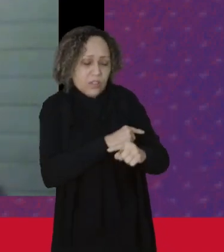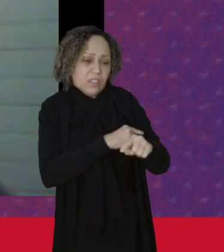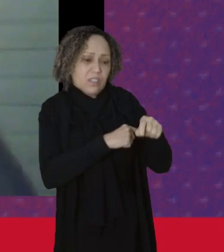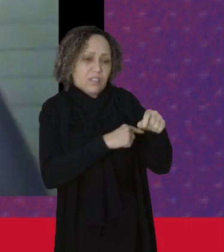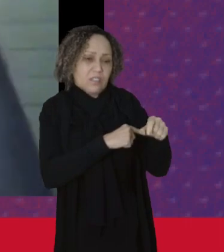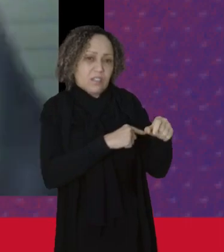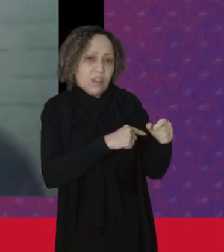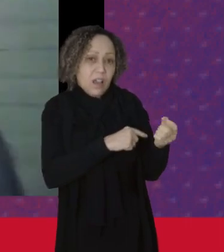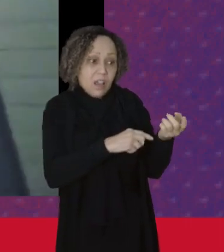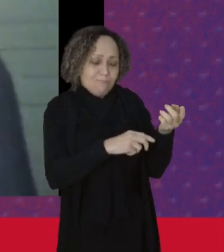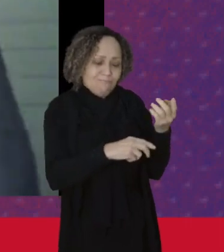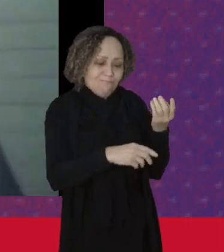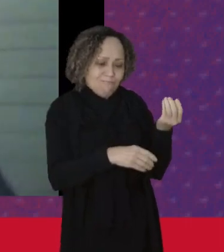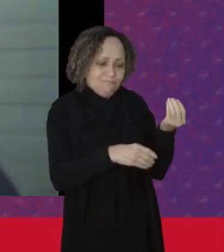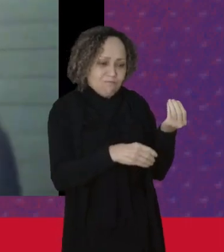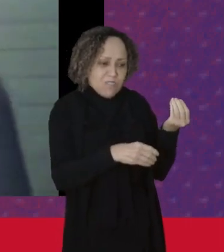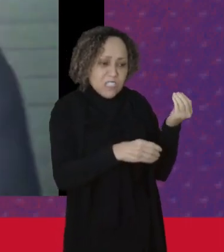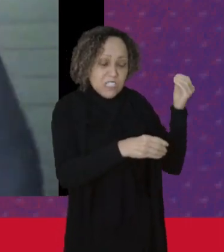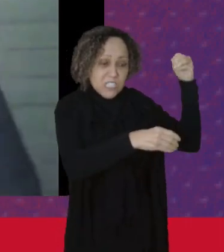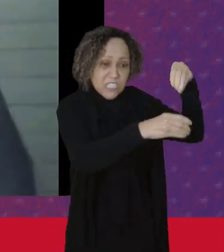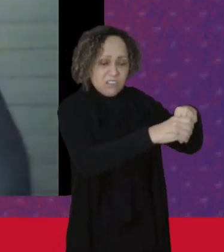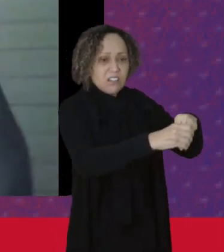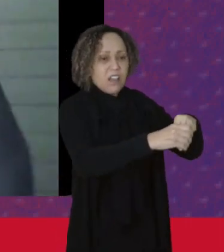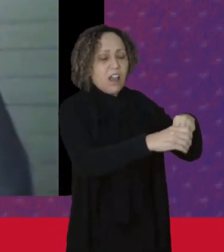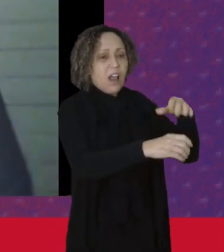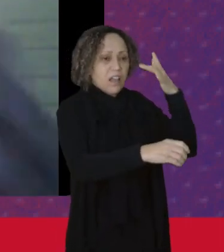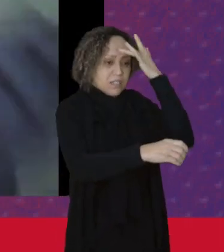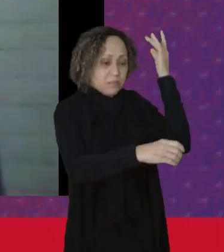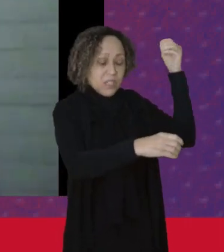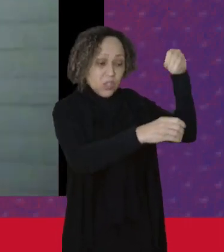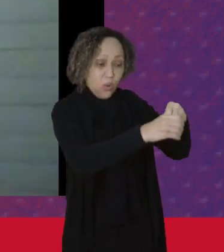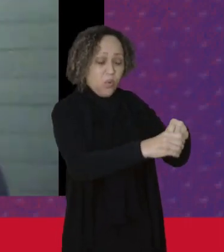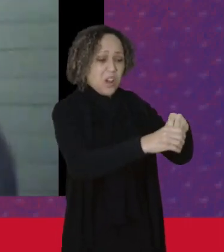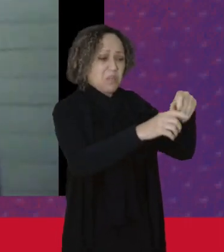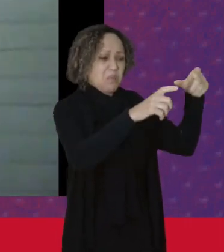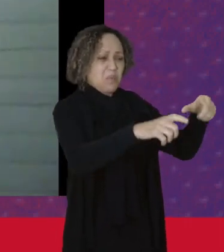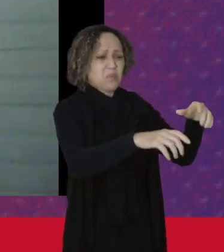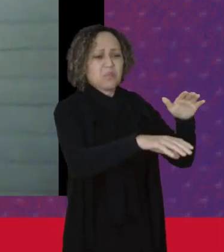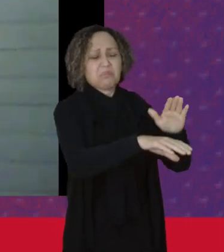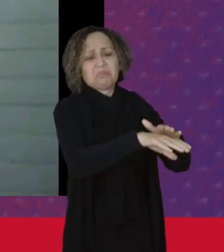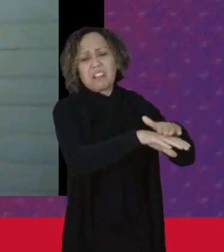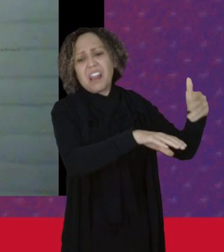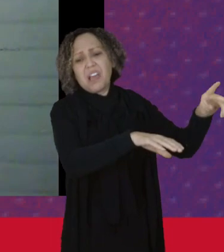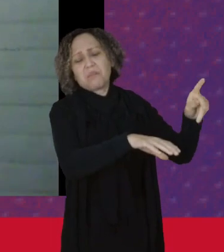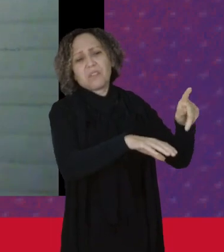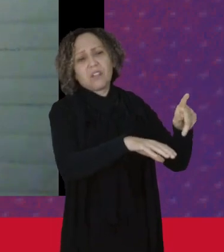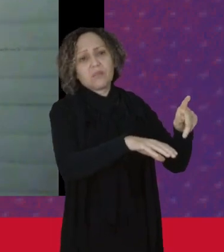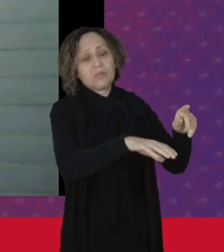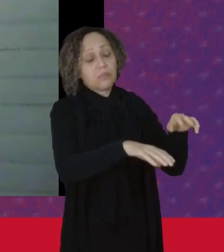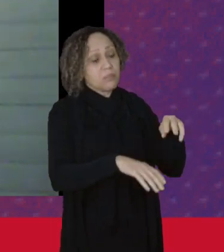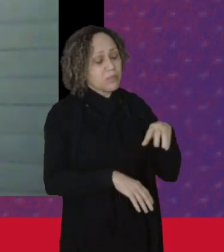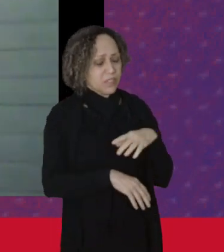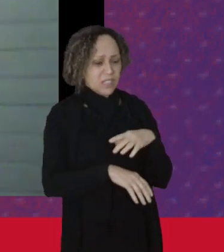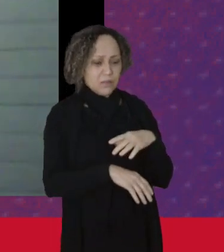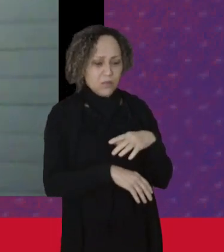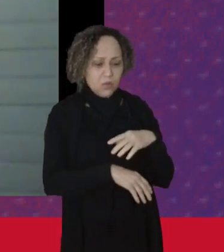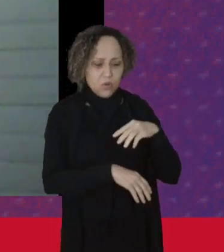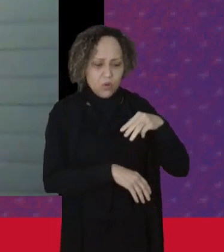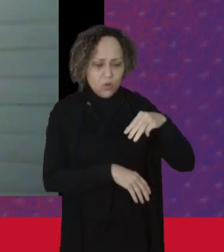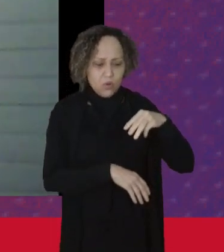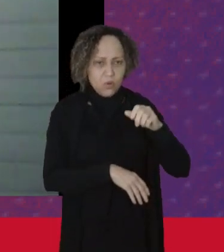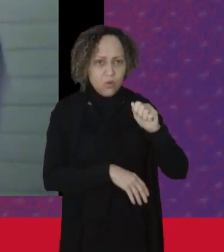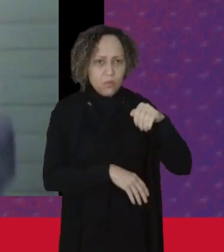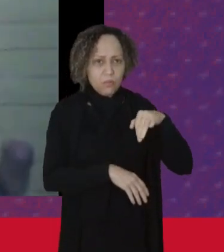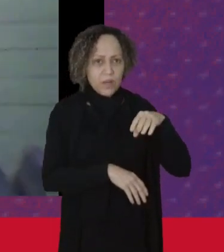atualmente algo que com muita luta, né, para ser implementado, porque o manicômio dificilmente sai de dentro de nós, pessoas,